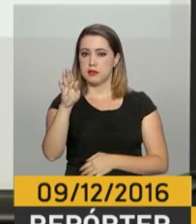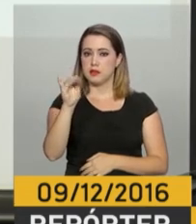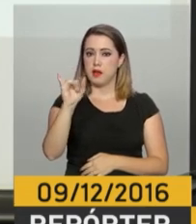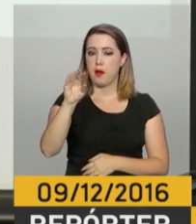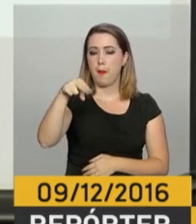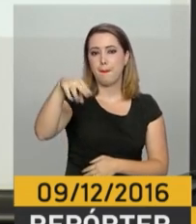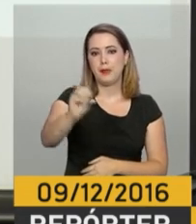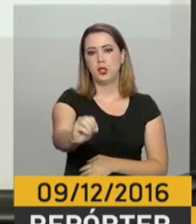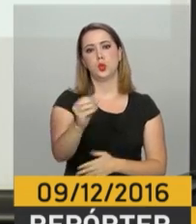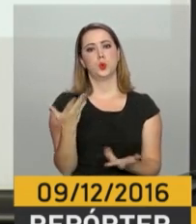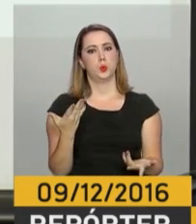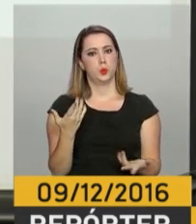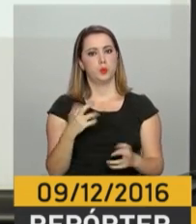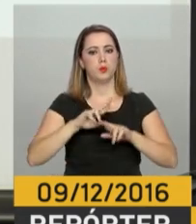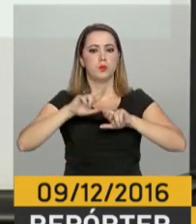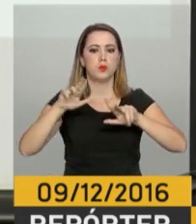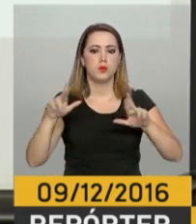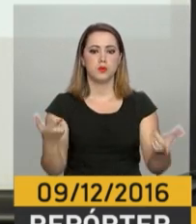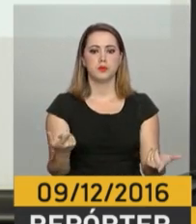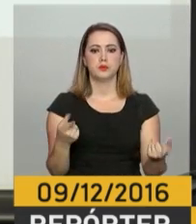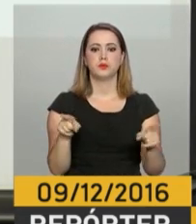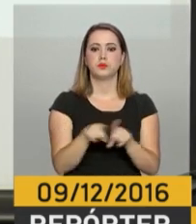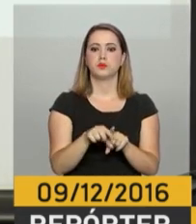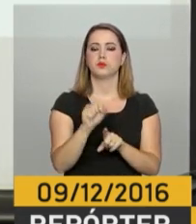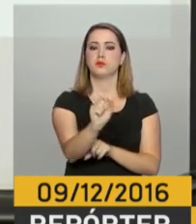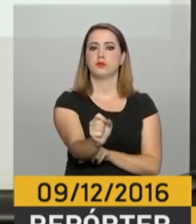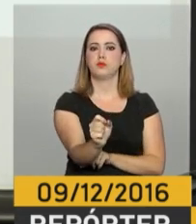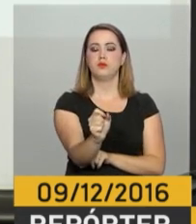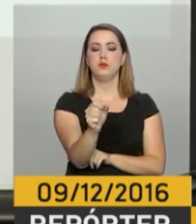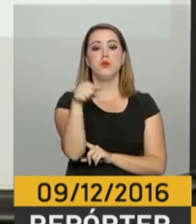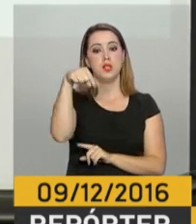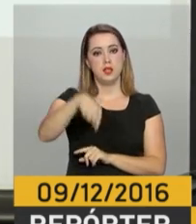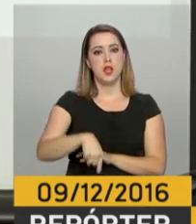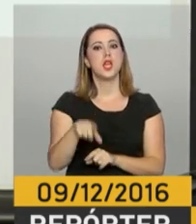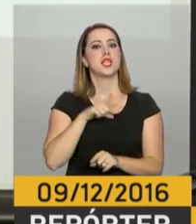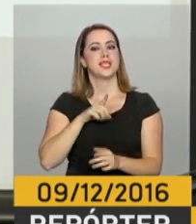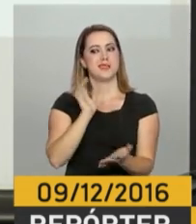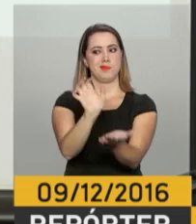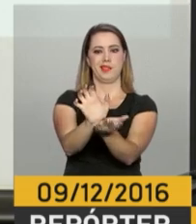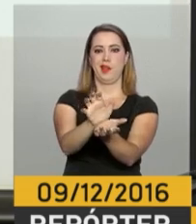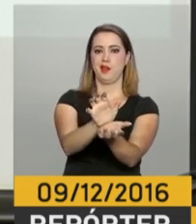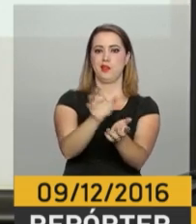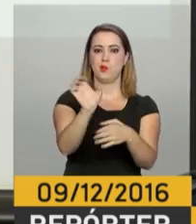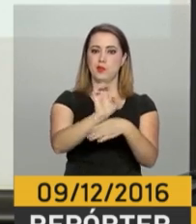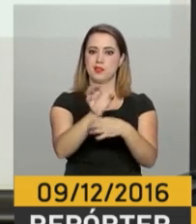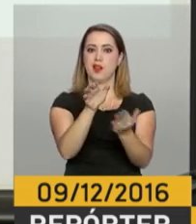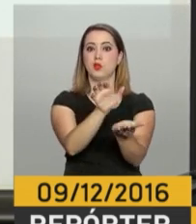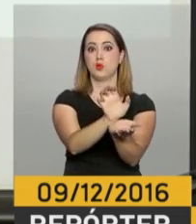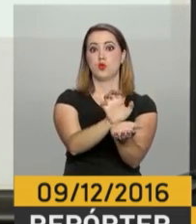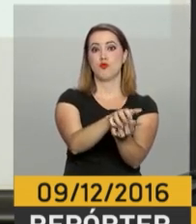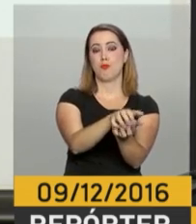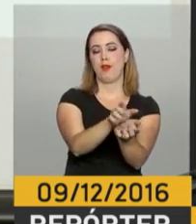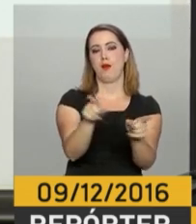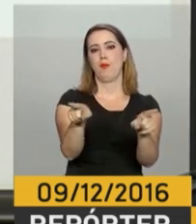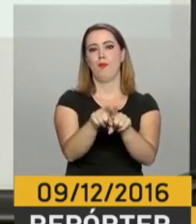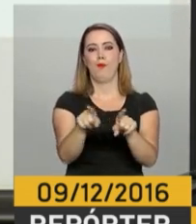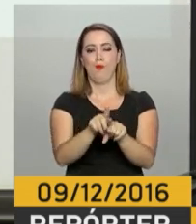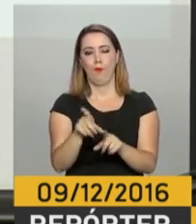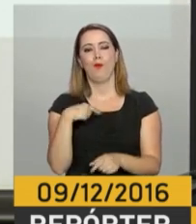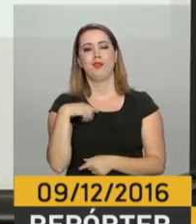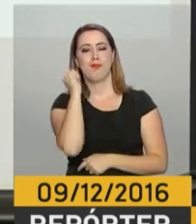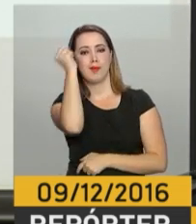Matos, Domingos Neto, e aqui tem Pernambuco também, né? Pernambuco, Maranhão, nosso senador do